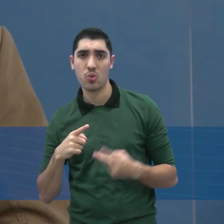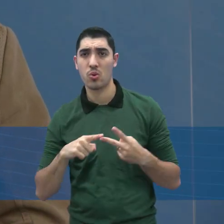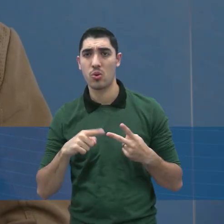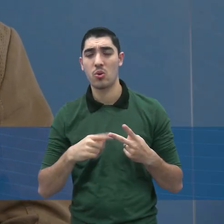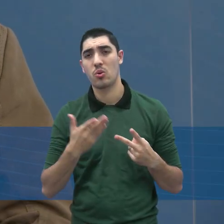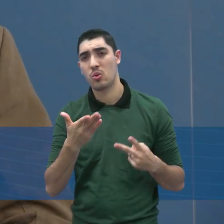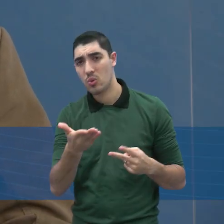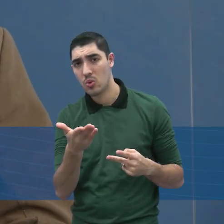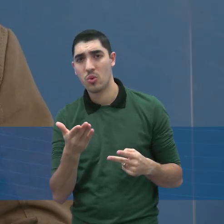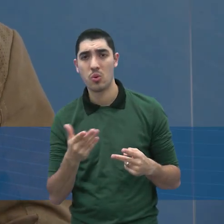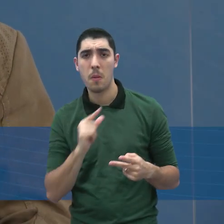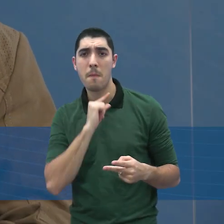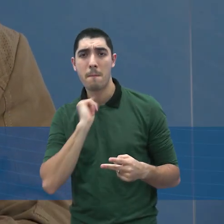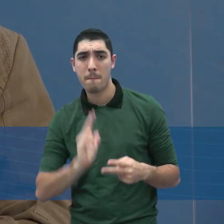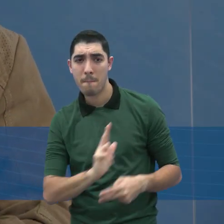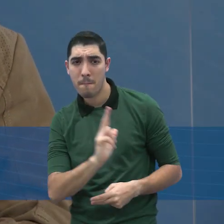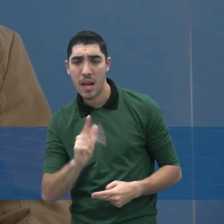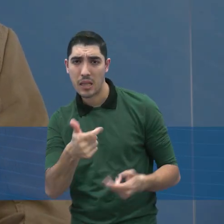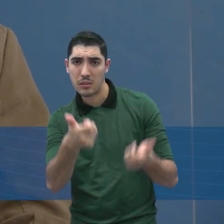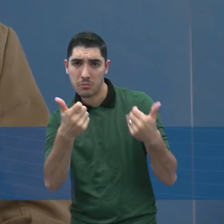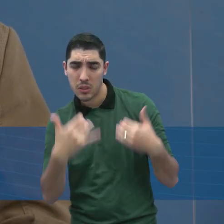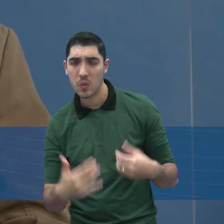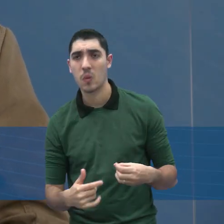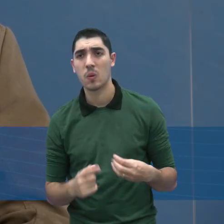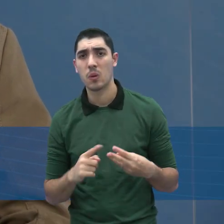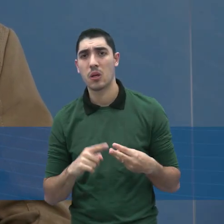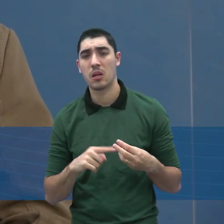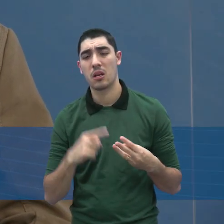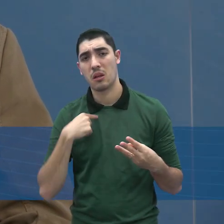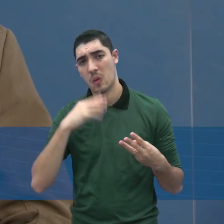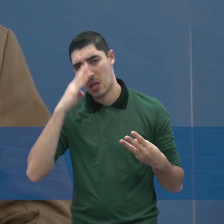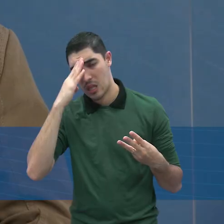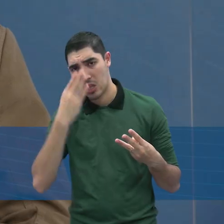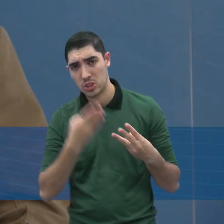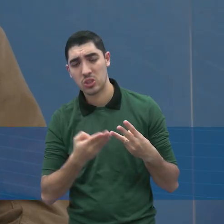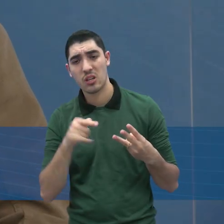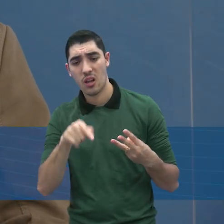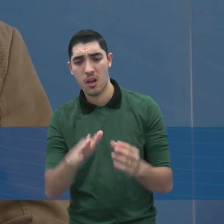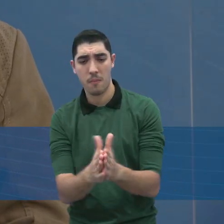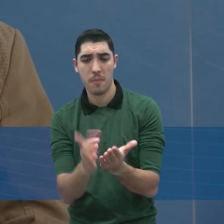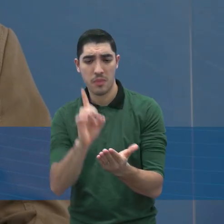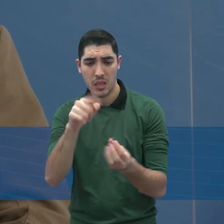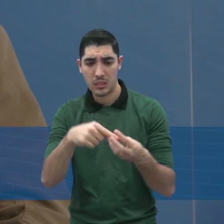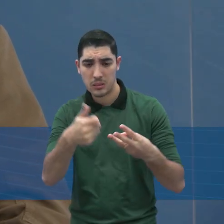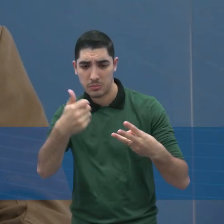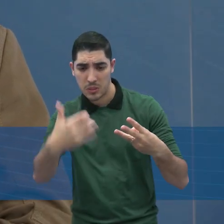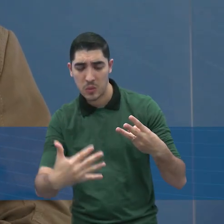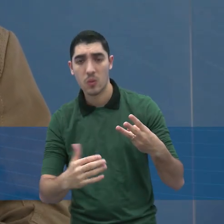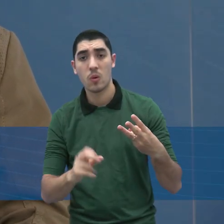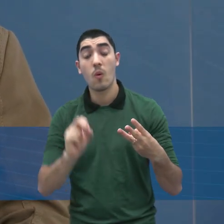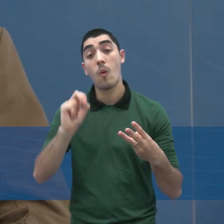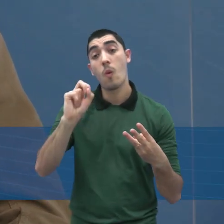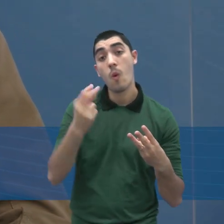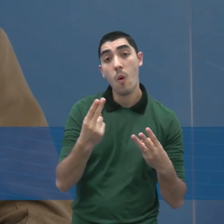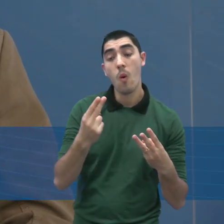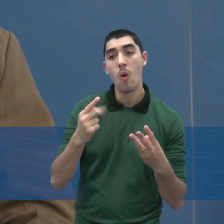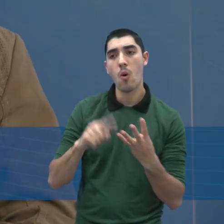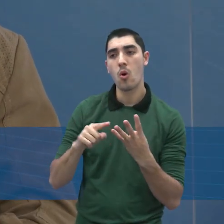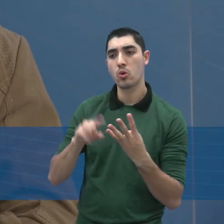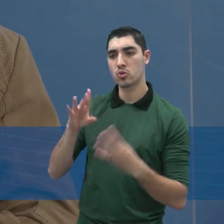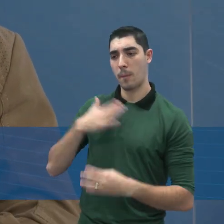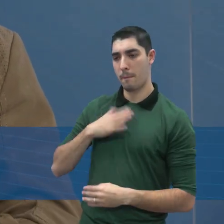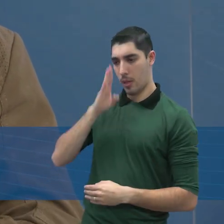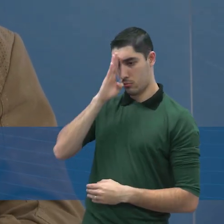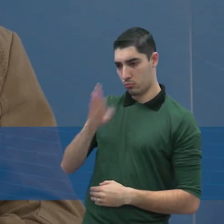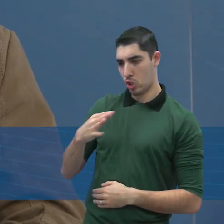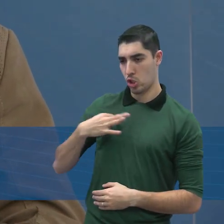no que o padre disse, acreditar no que a Bíblia disse, ou, tipo assim, só no meu time de futebol é